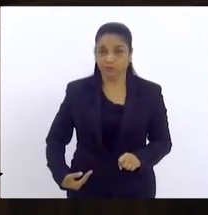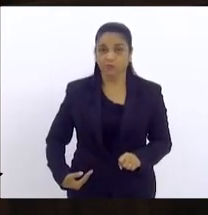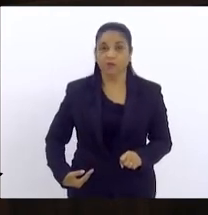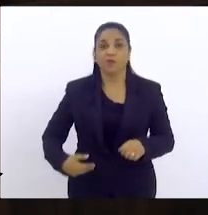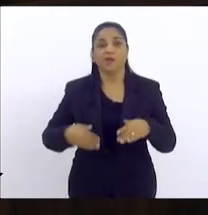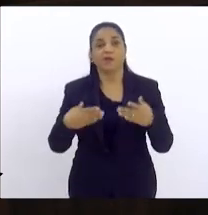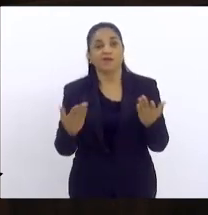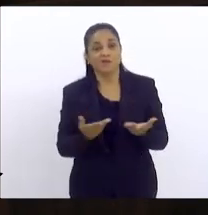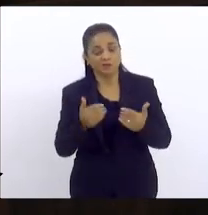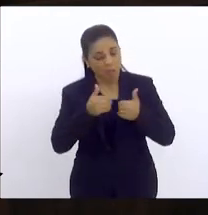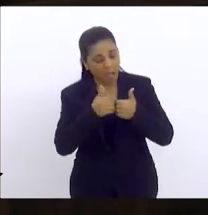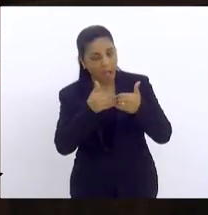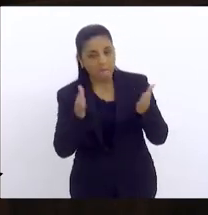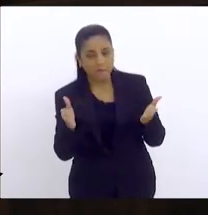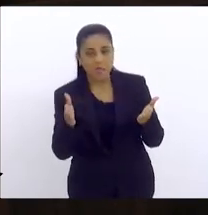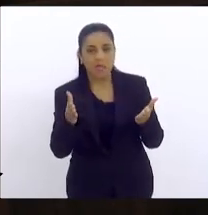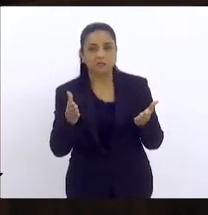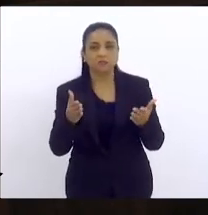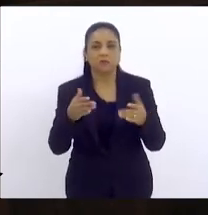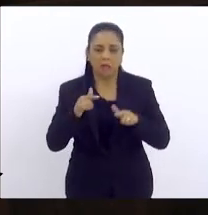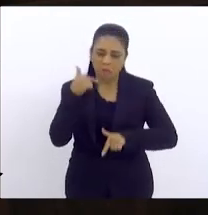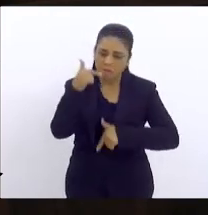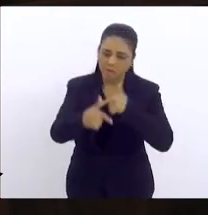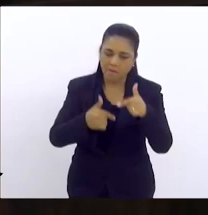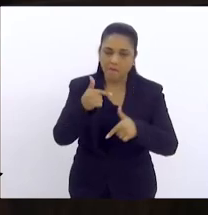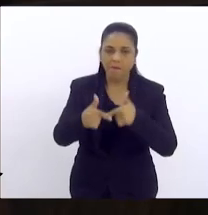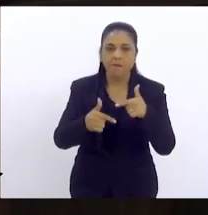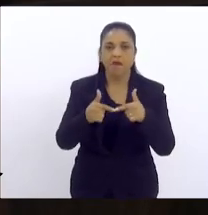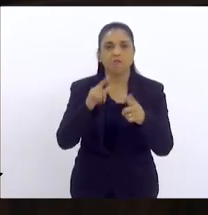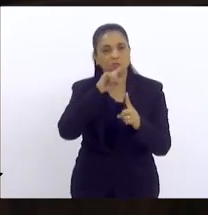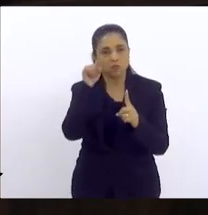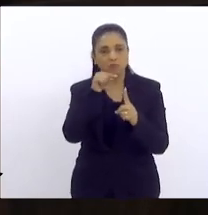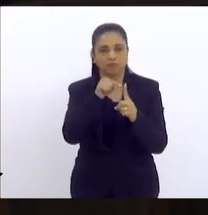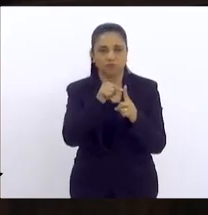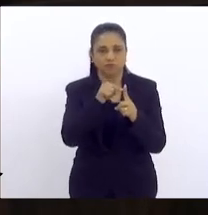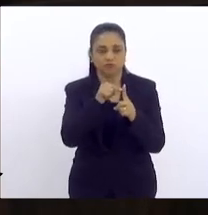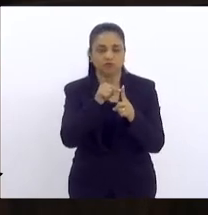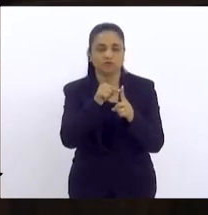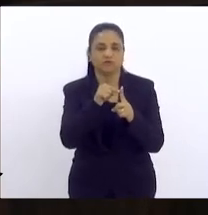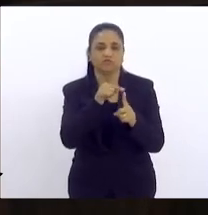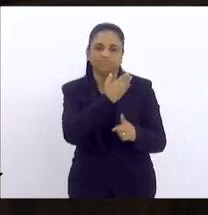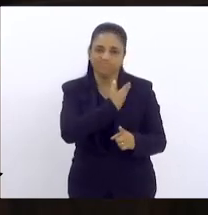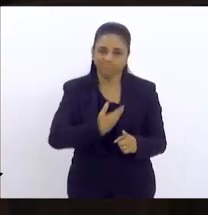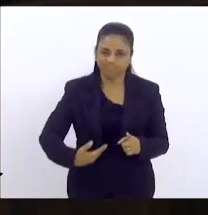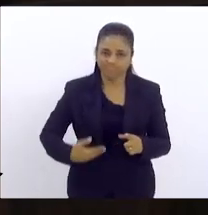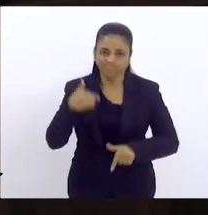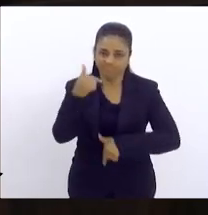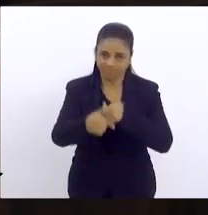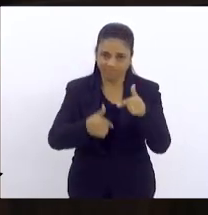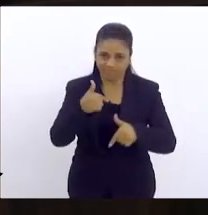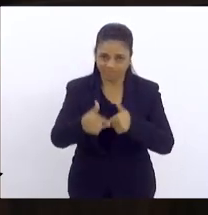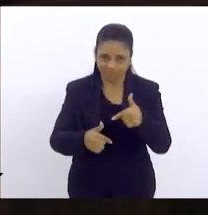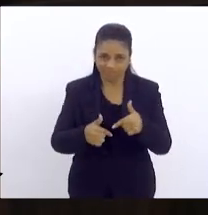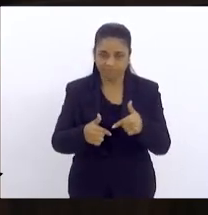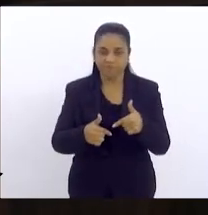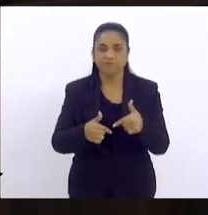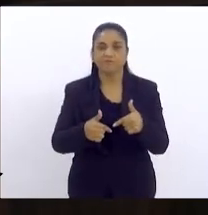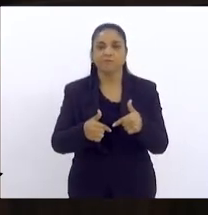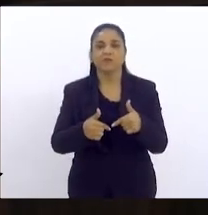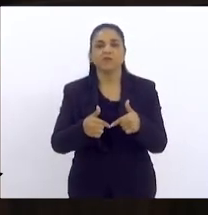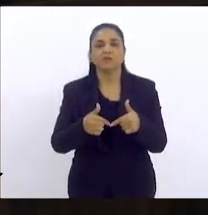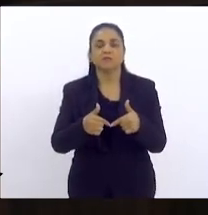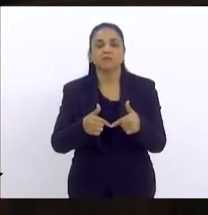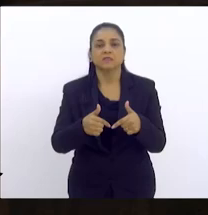nós estamos sempre abertos a servir o interesse público e prestar conta daquilo que nós fazemos então novamente reiterar